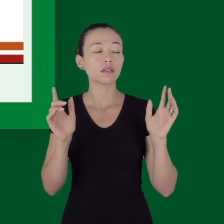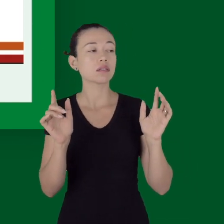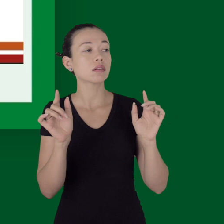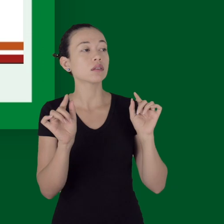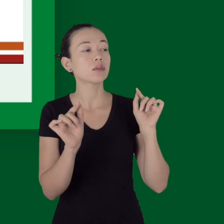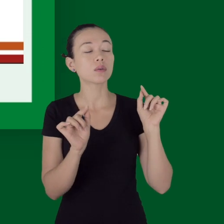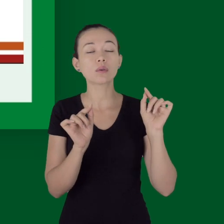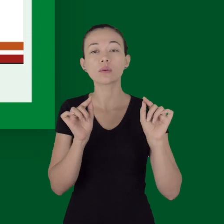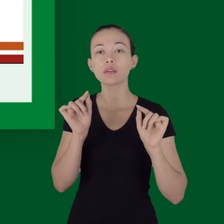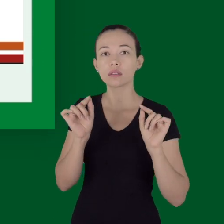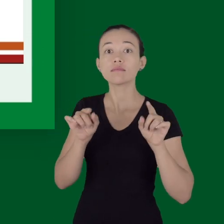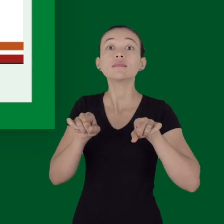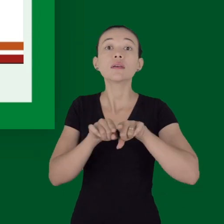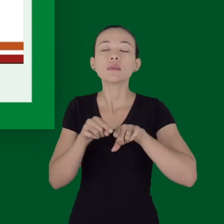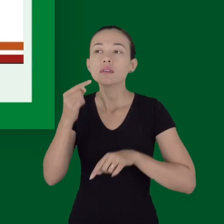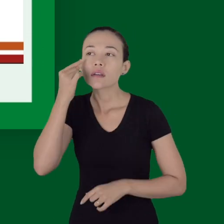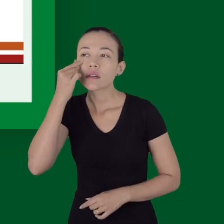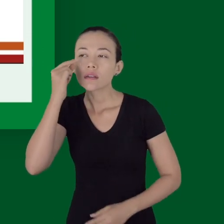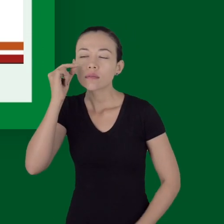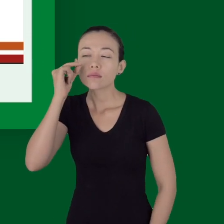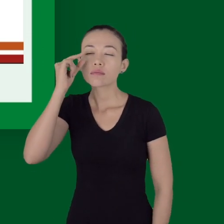avalia fotorreatividade, simetria.